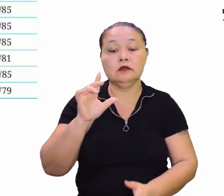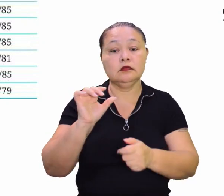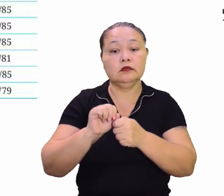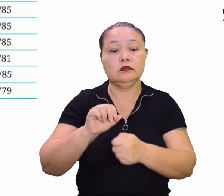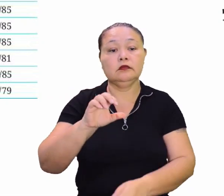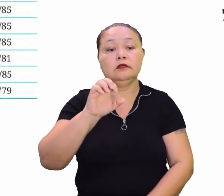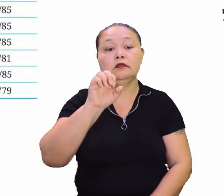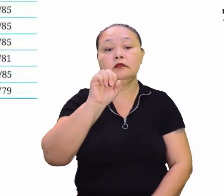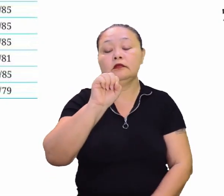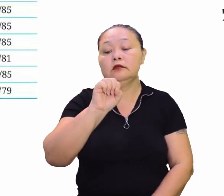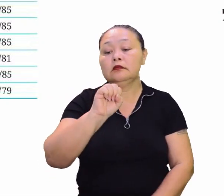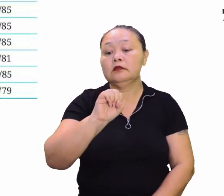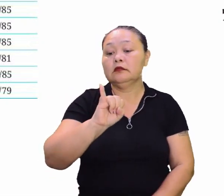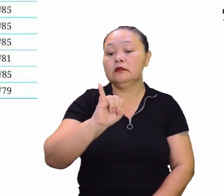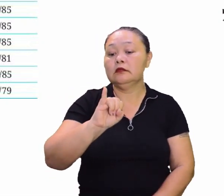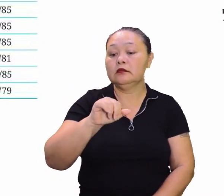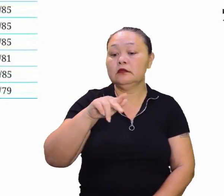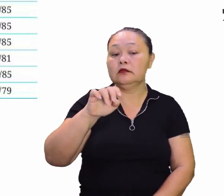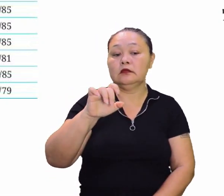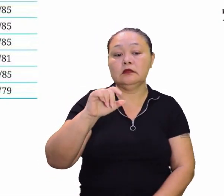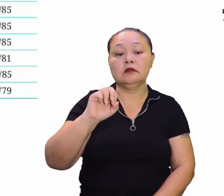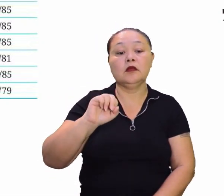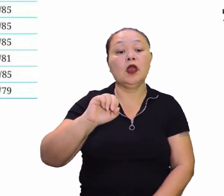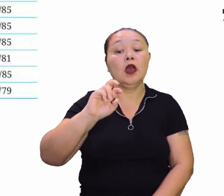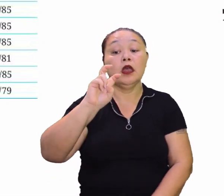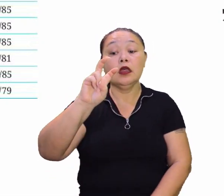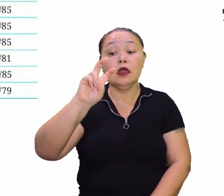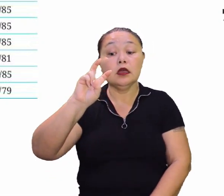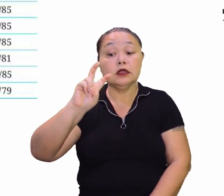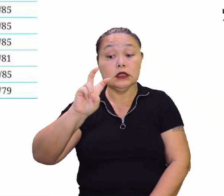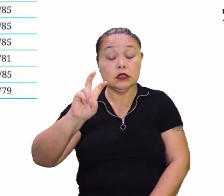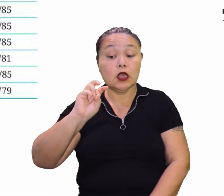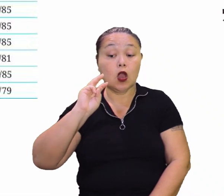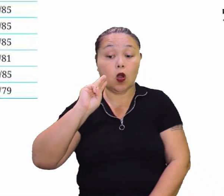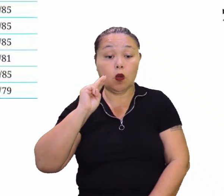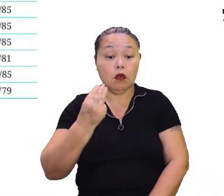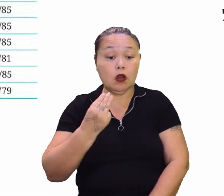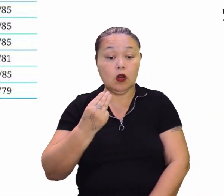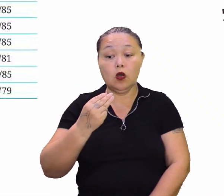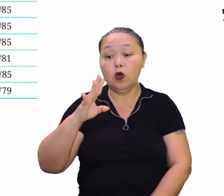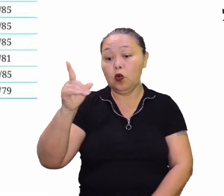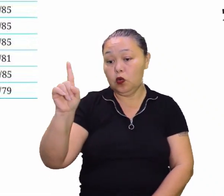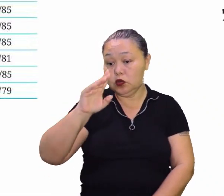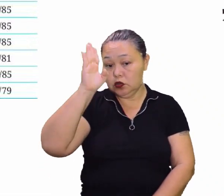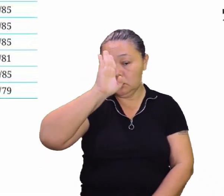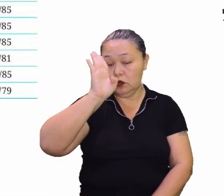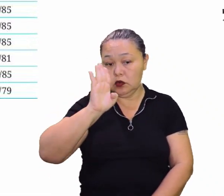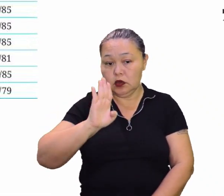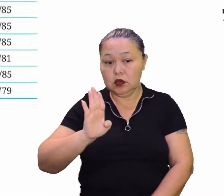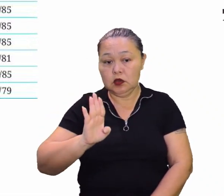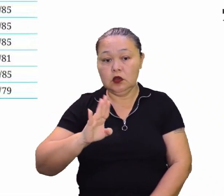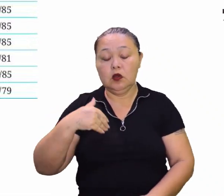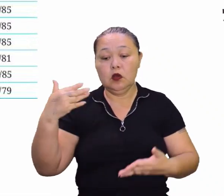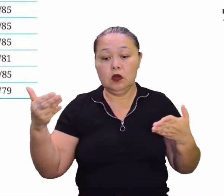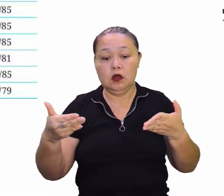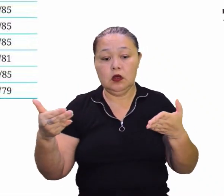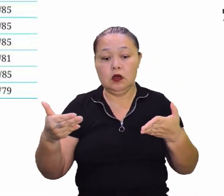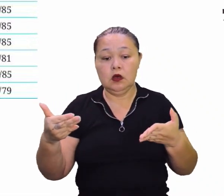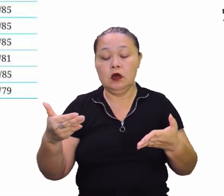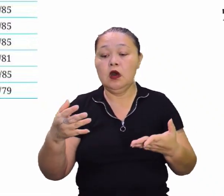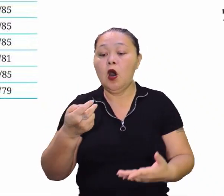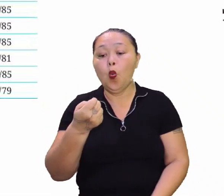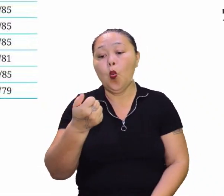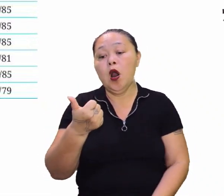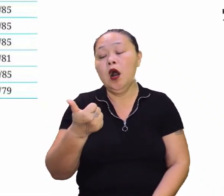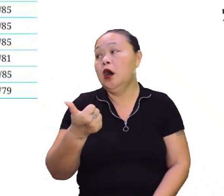Singapura, 5 milhões de pessoas, Rogério. No Brasil, Hoje, né? Vamos falar já de hoje, somos